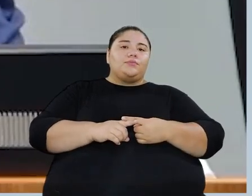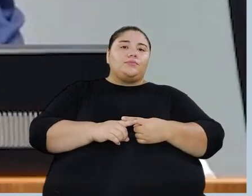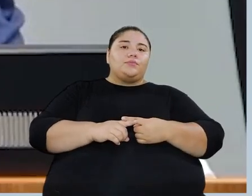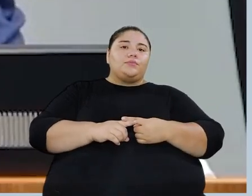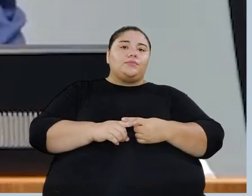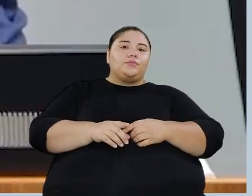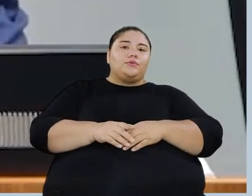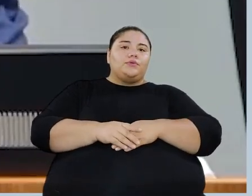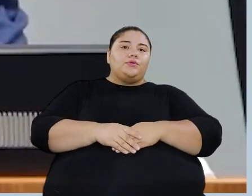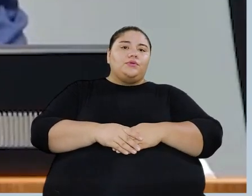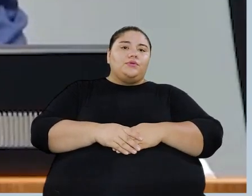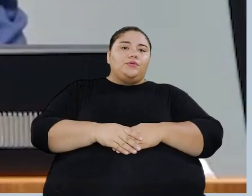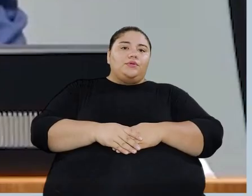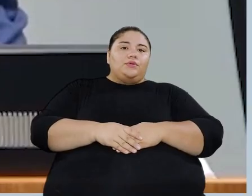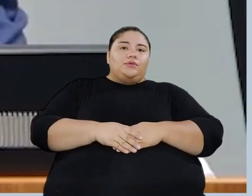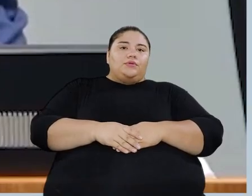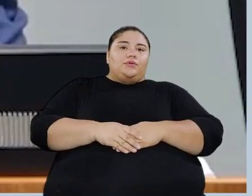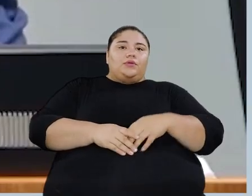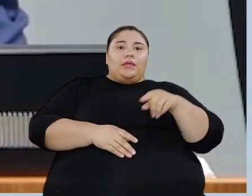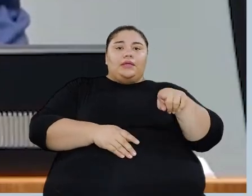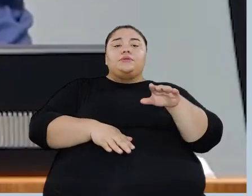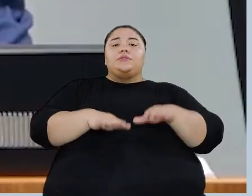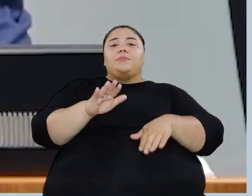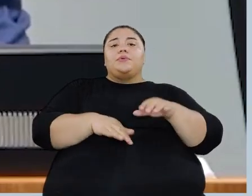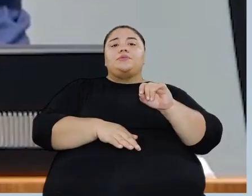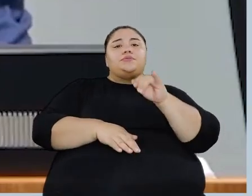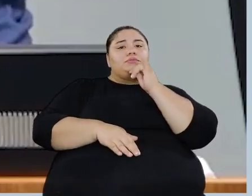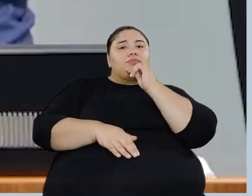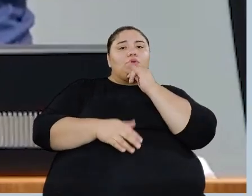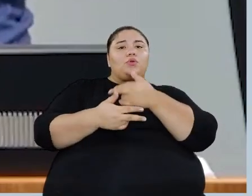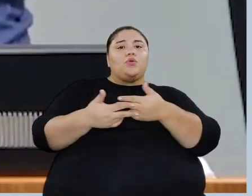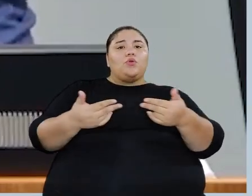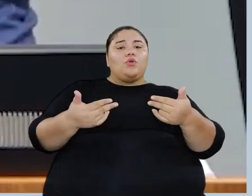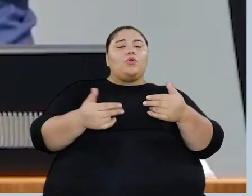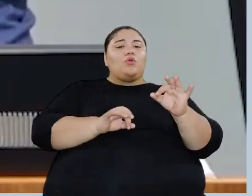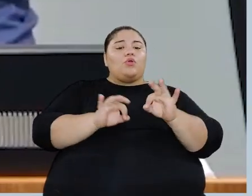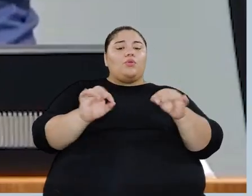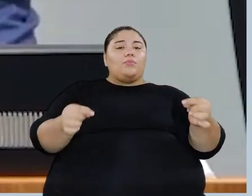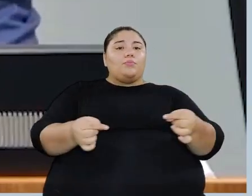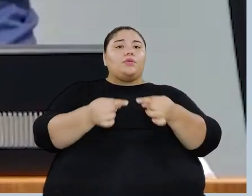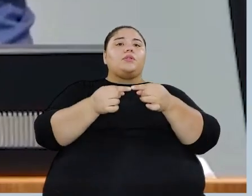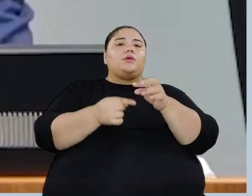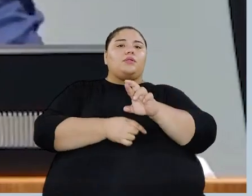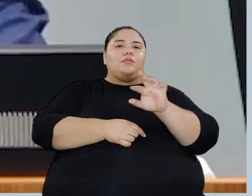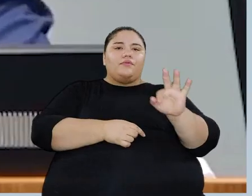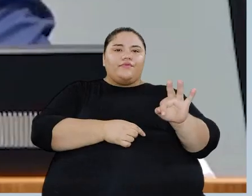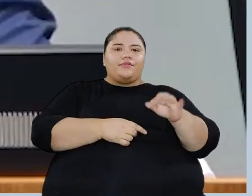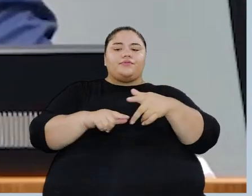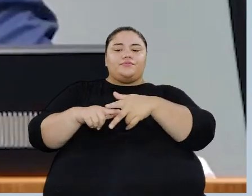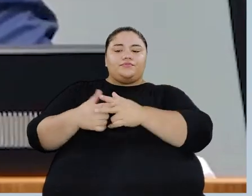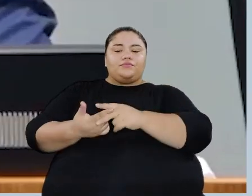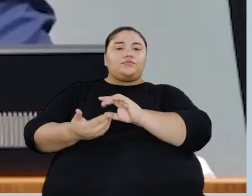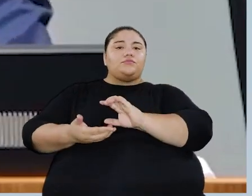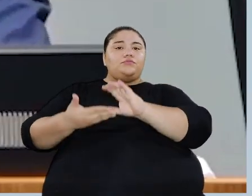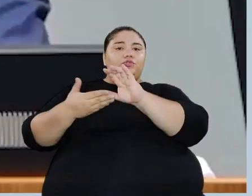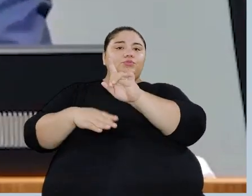é lógico, isso dependerá muito exatamente dessa questão de combinação da regulamentação da Receita Federal com a regulamentação